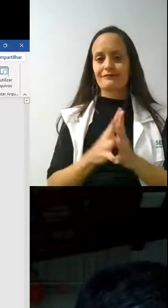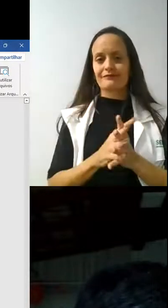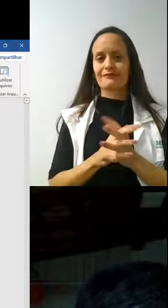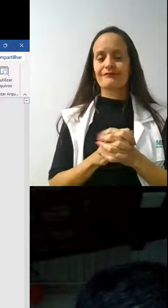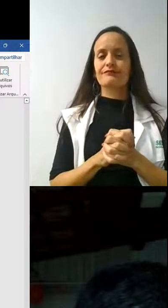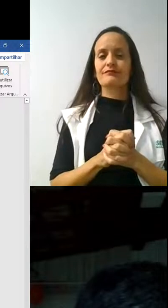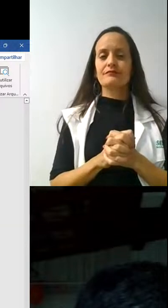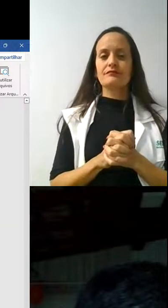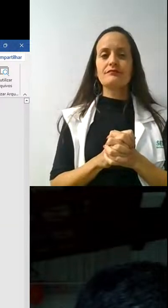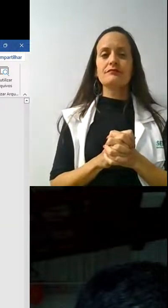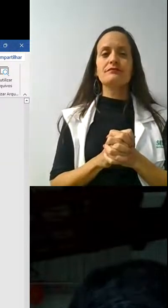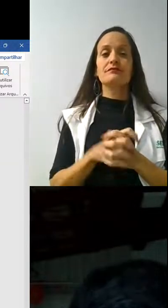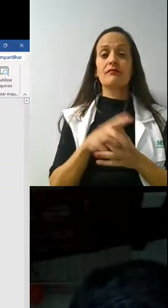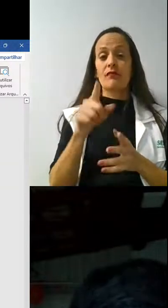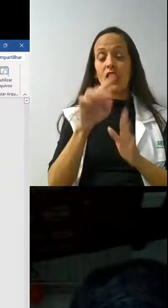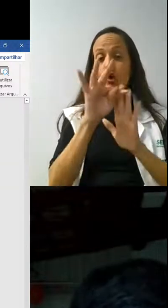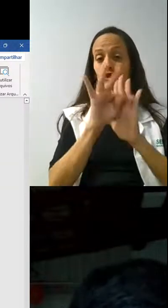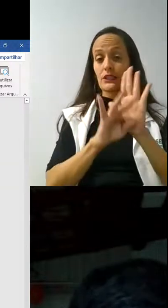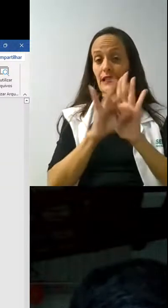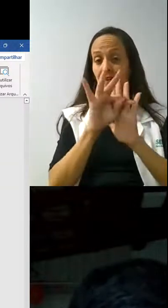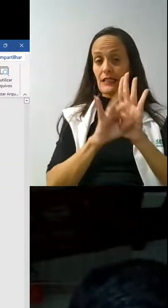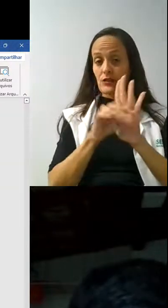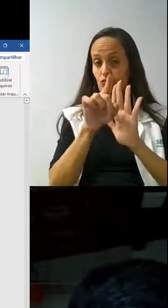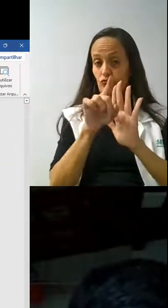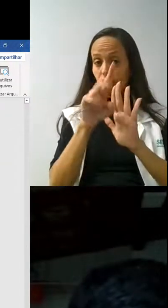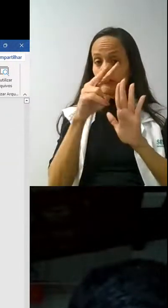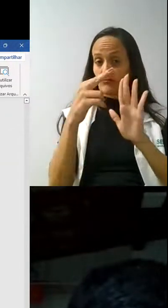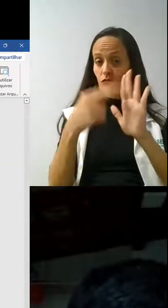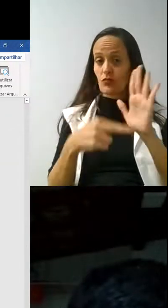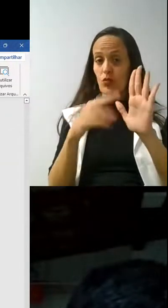ó. O texto eu vou copiar aqui, ó.